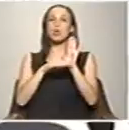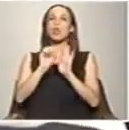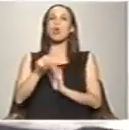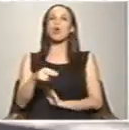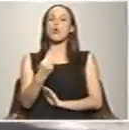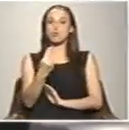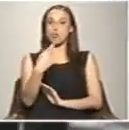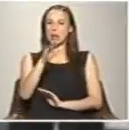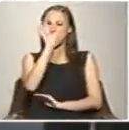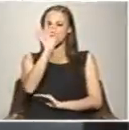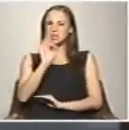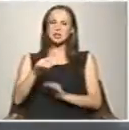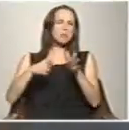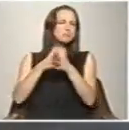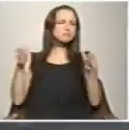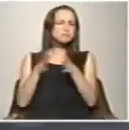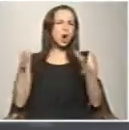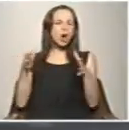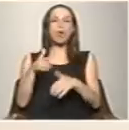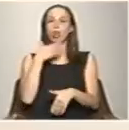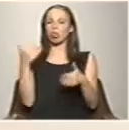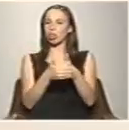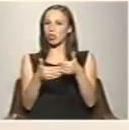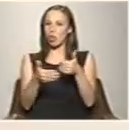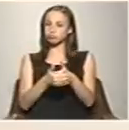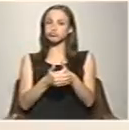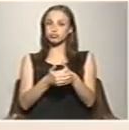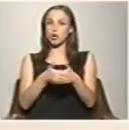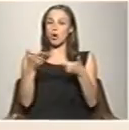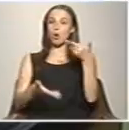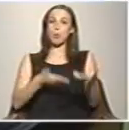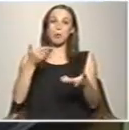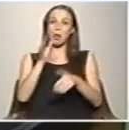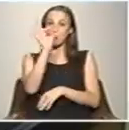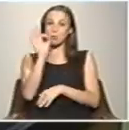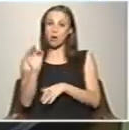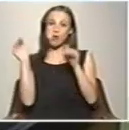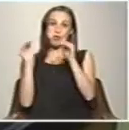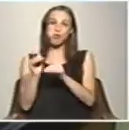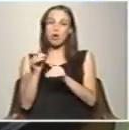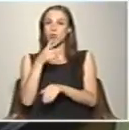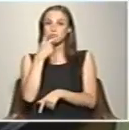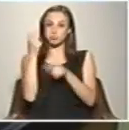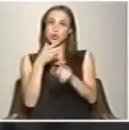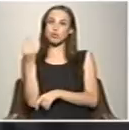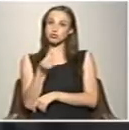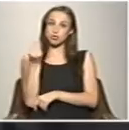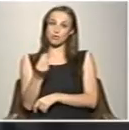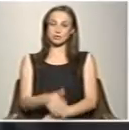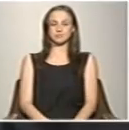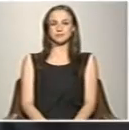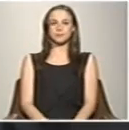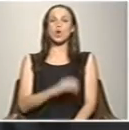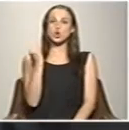as maiores percentagens de idosos face a uma menor percentagem de população ativa. O